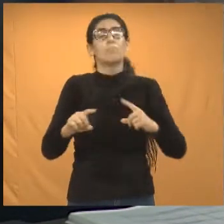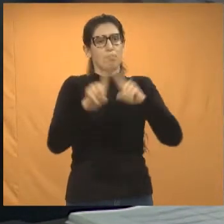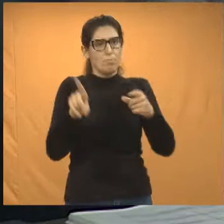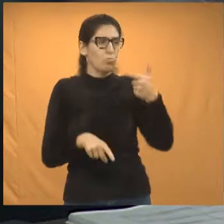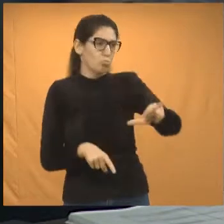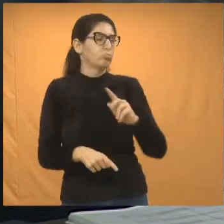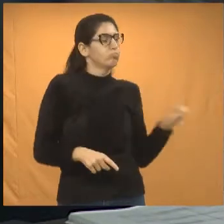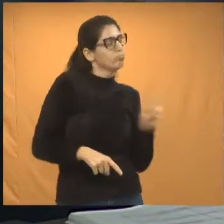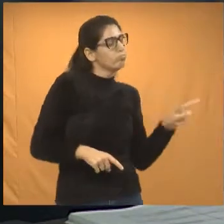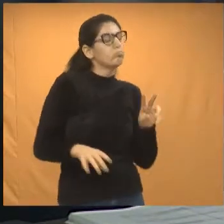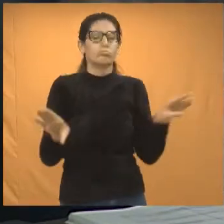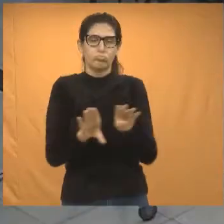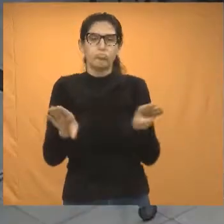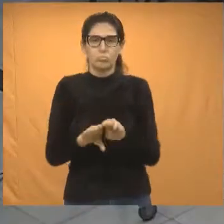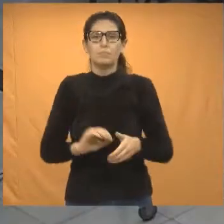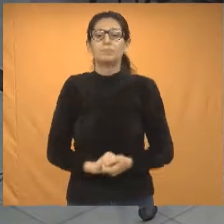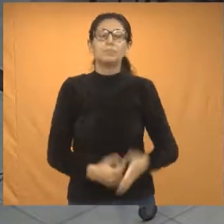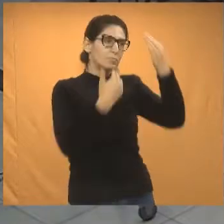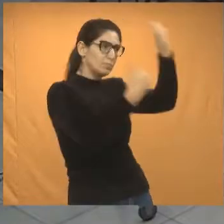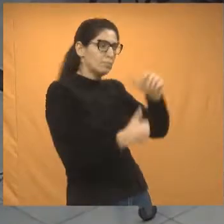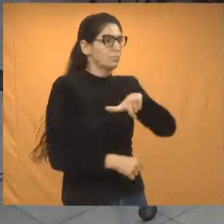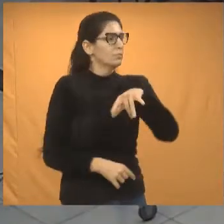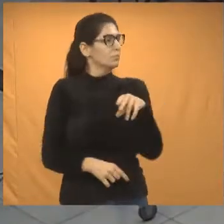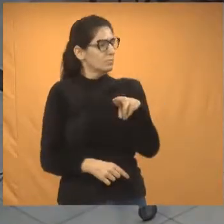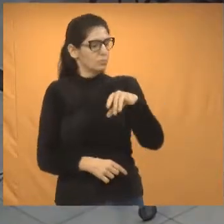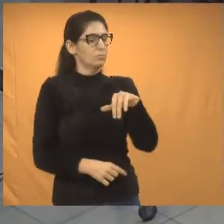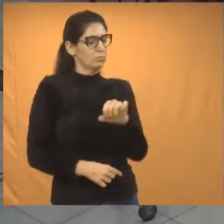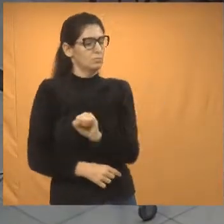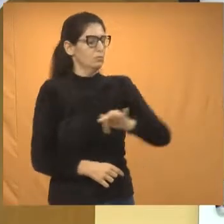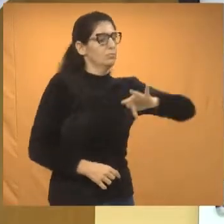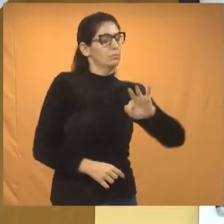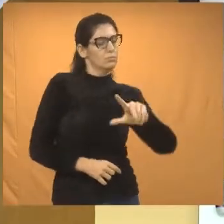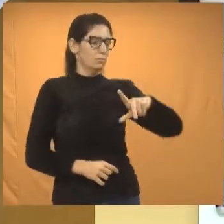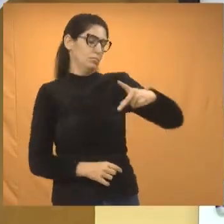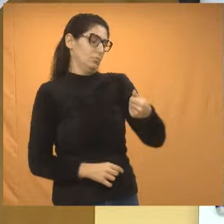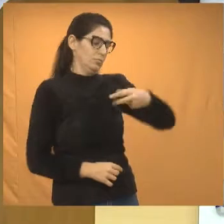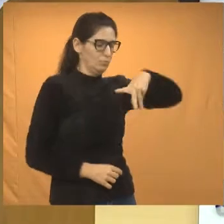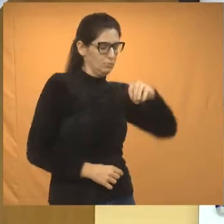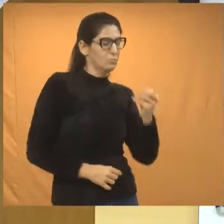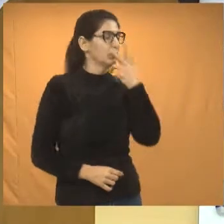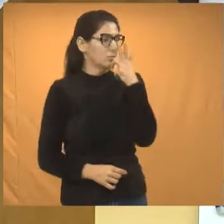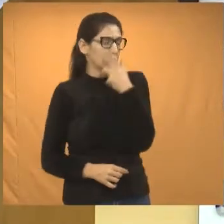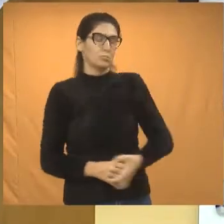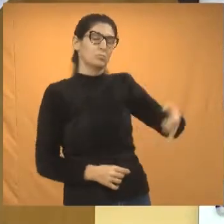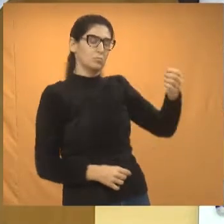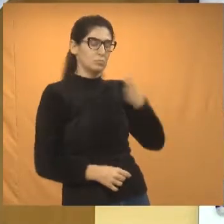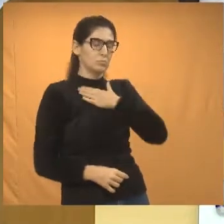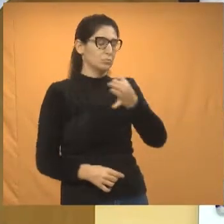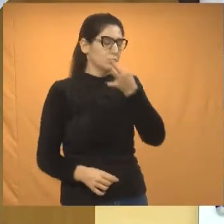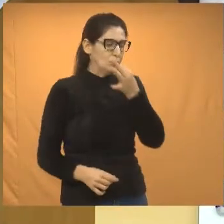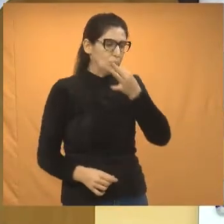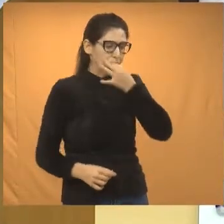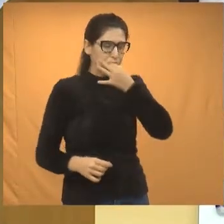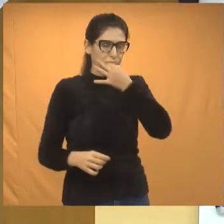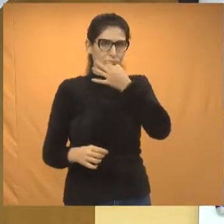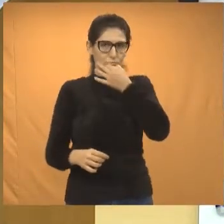vereadores aqui. Obrigado, Luiz Flávio. E até indo um pouco nessa linha já, eu acho que a gente tem que deixar bem claro para a sociedade